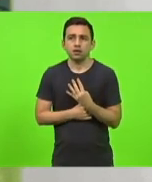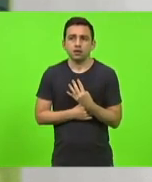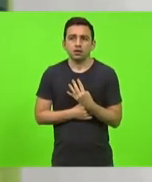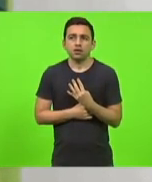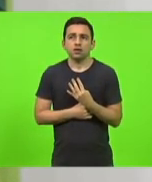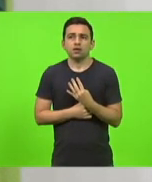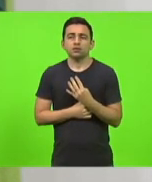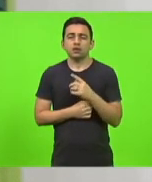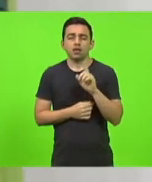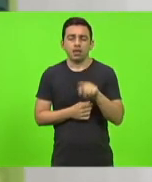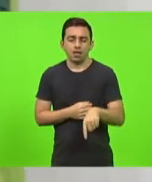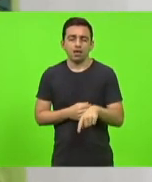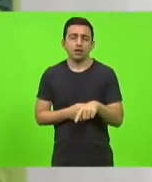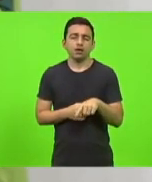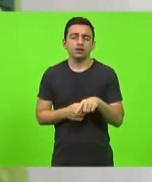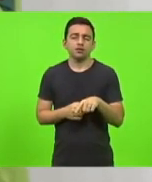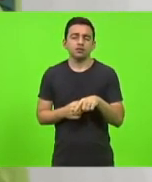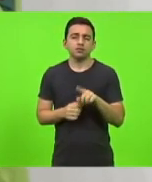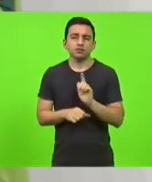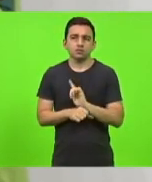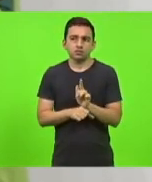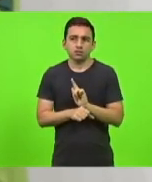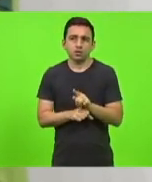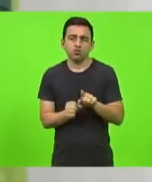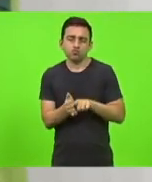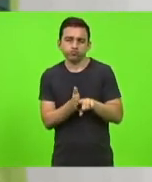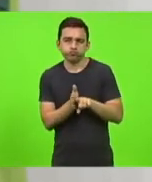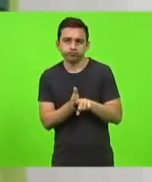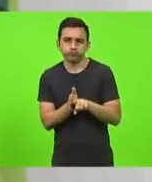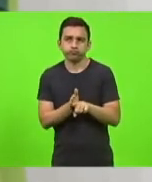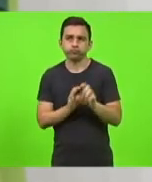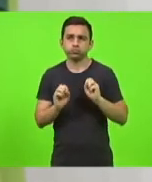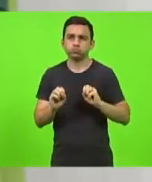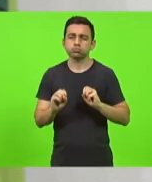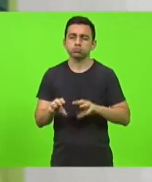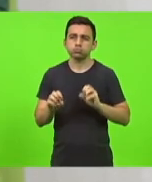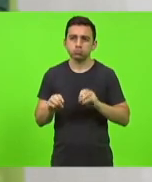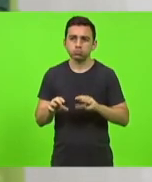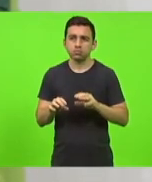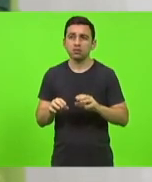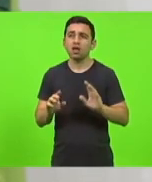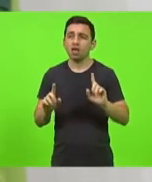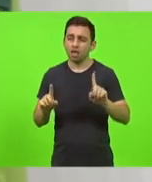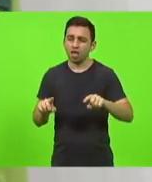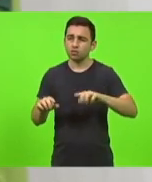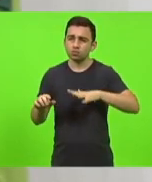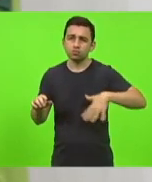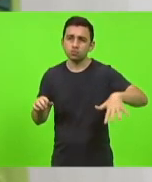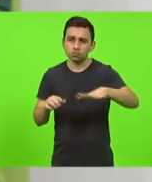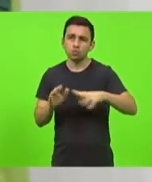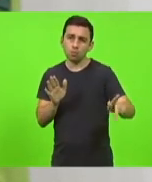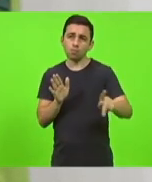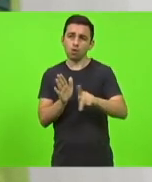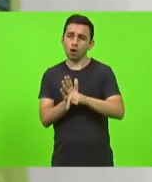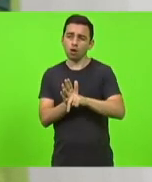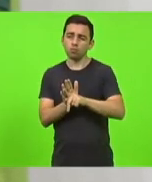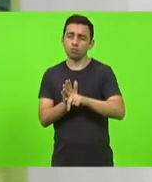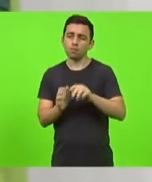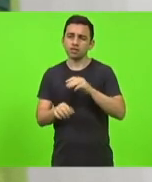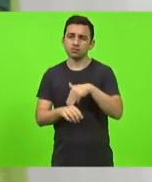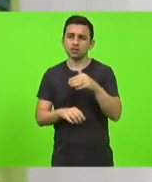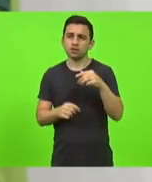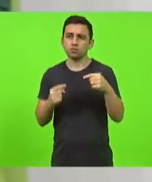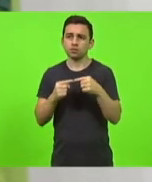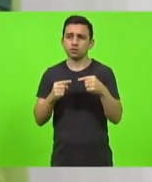de gestão, o consultor educacional. Aqui está o quadro do magistério público estadual e os